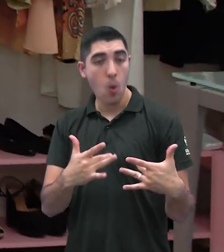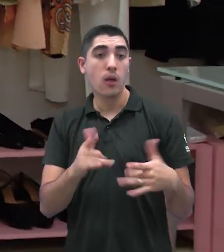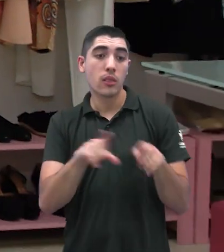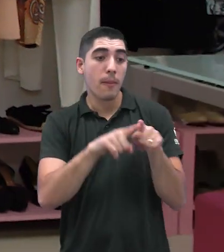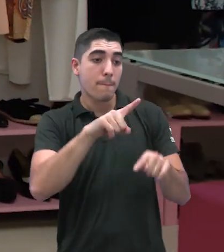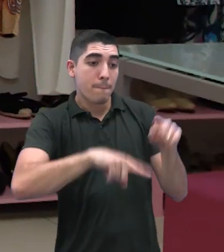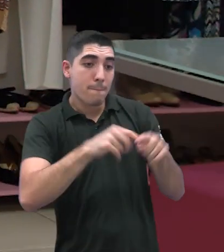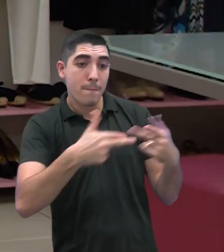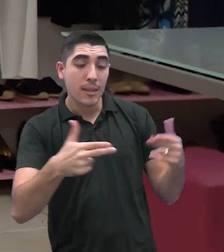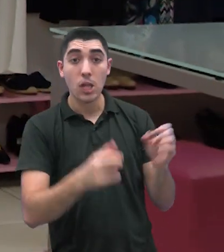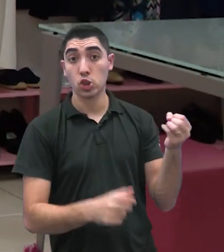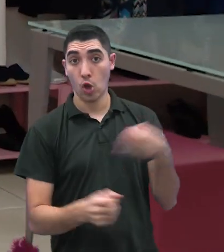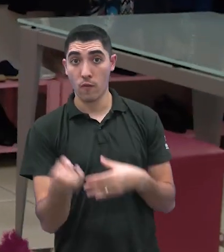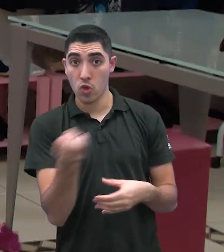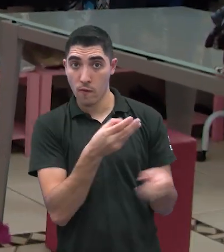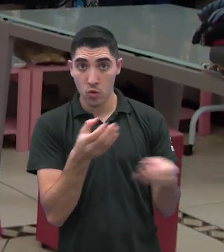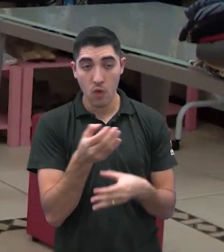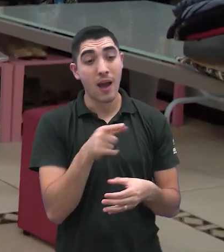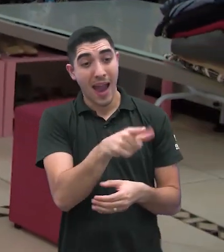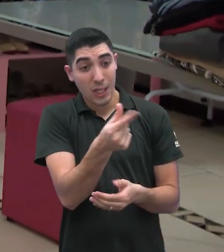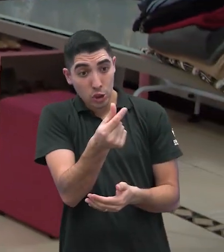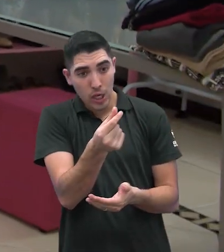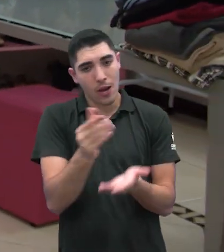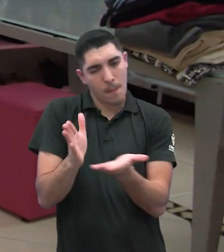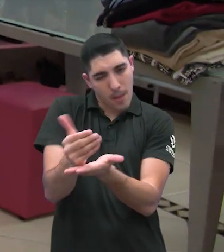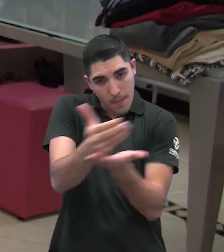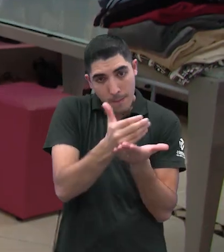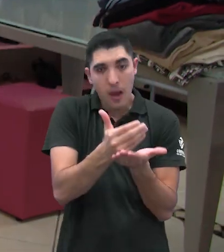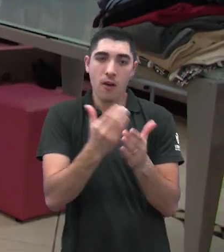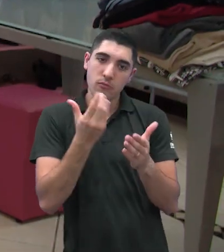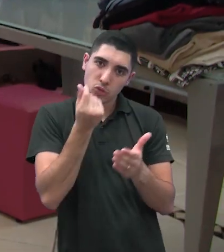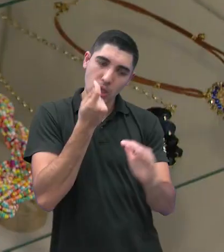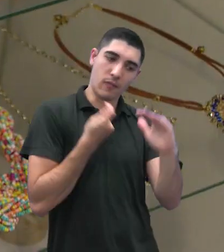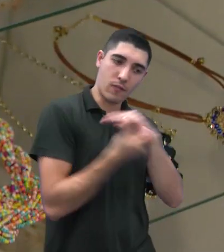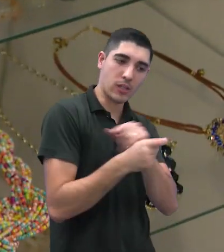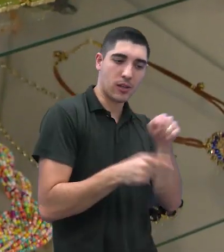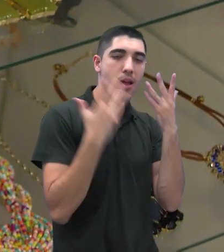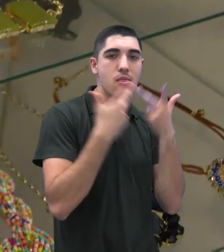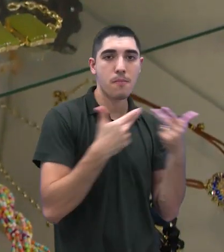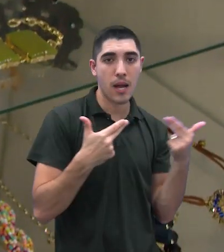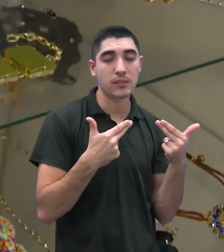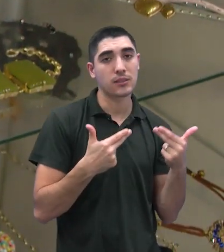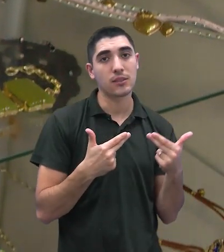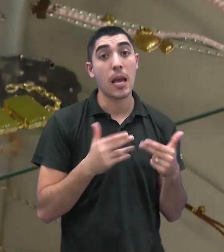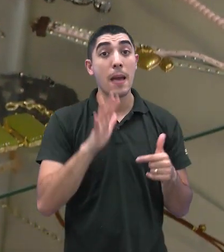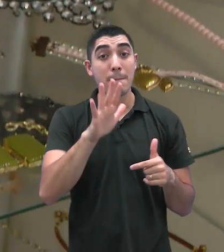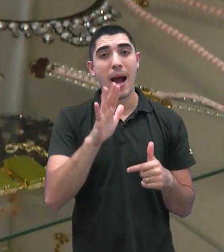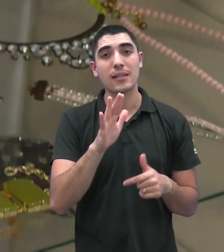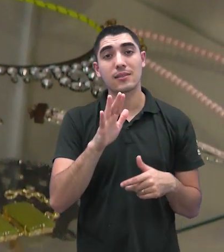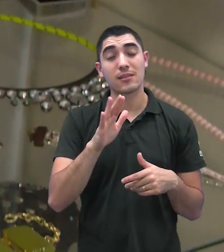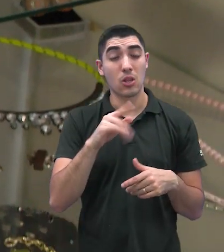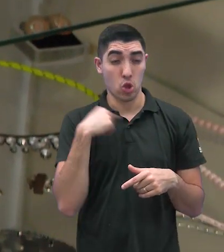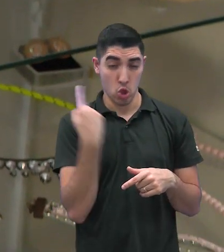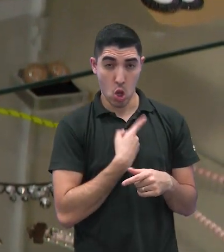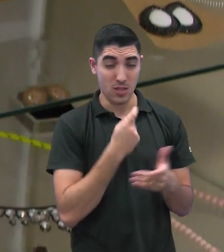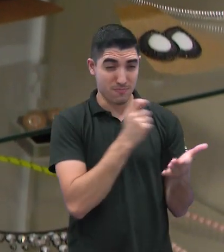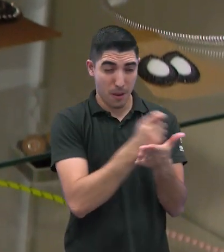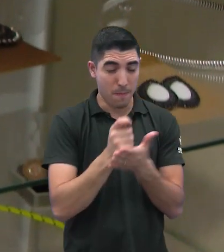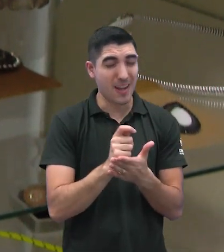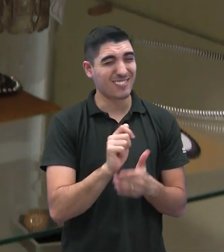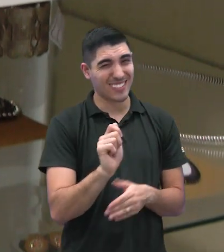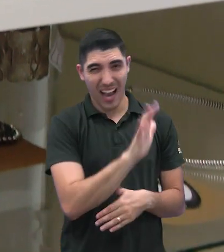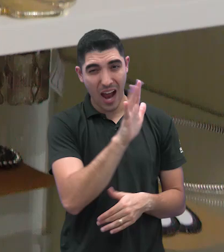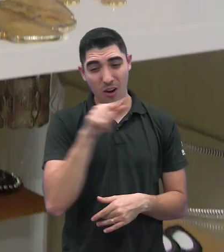produtos novos também. E a gente reverte essa verba para os animais. Essa verba do Bazar não cobre todos os nossos custos, porque eles são bem